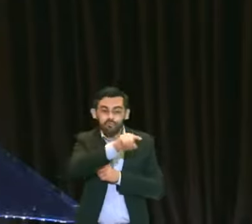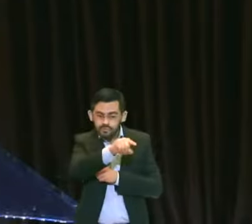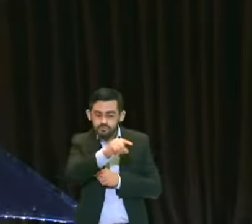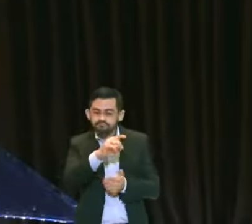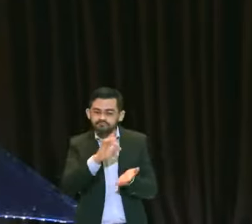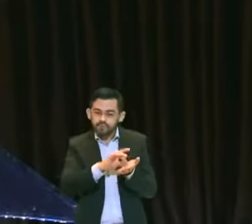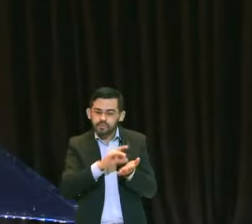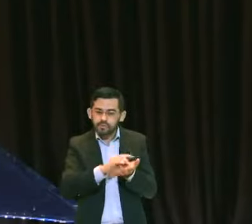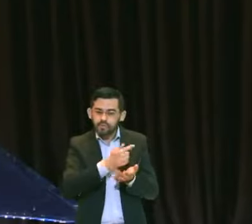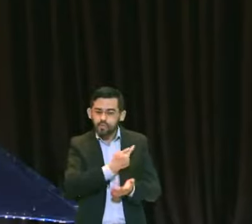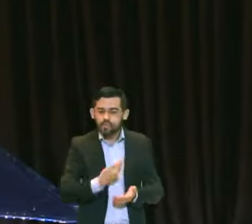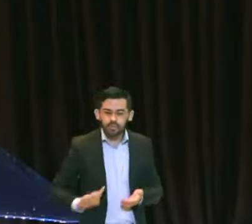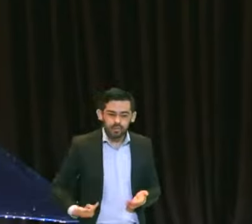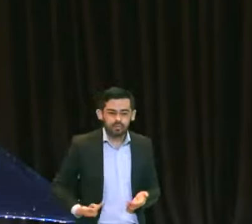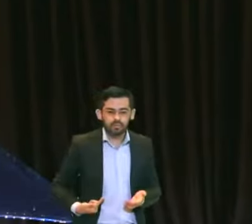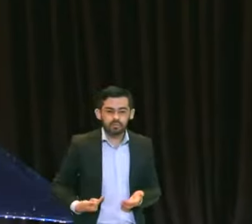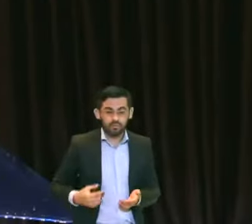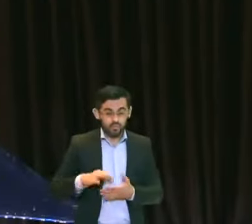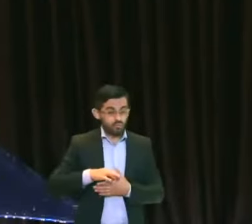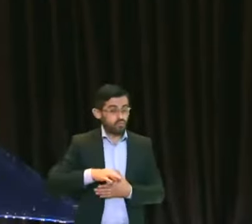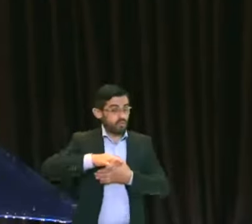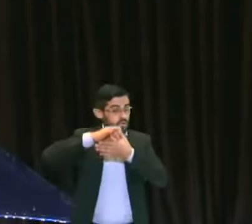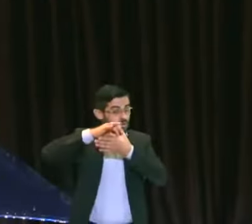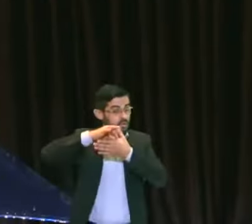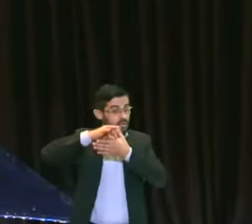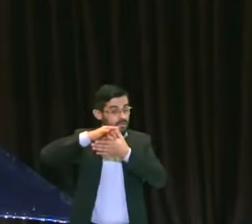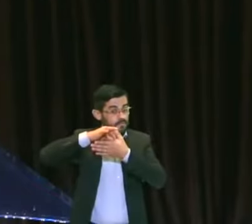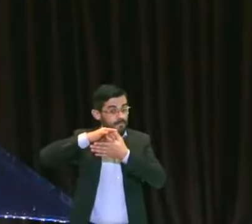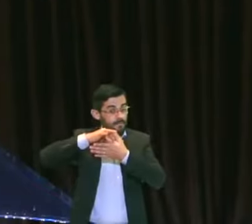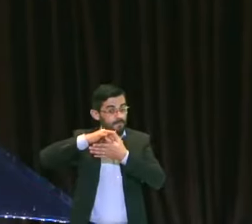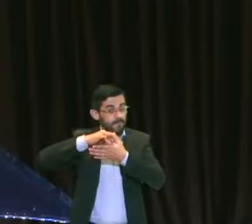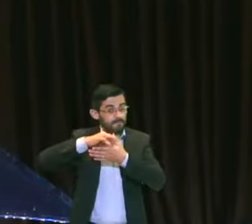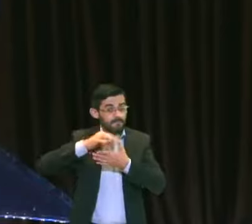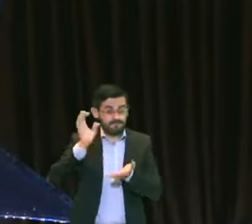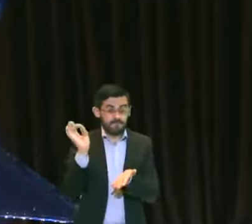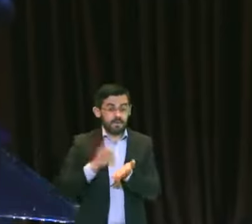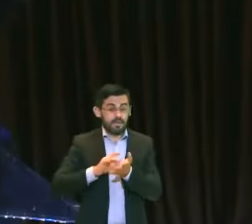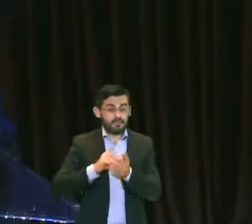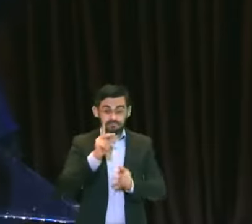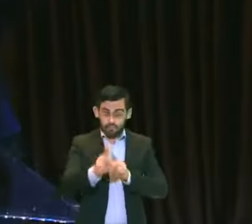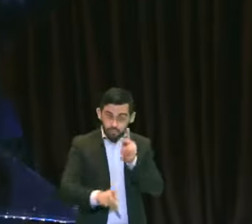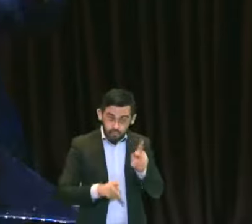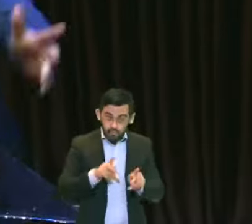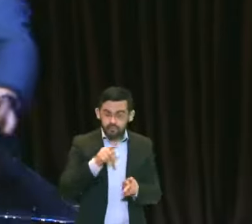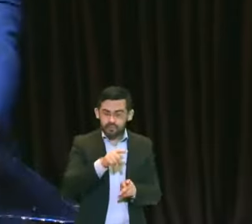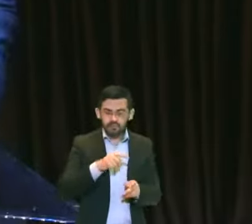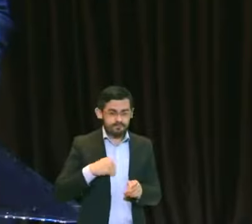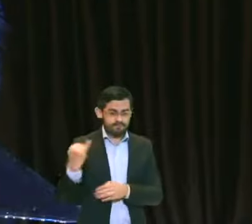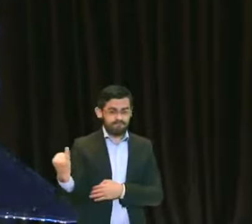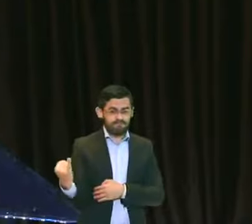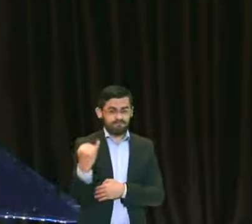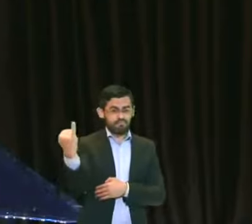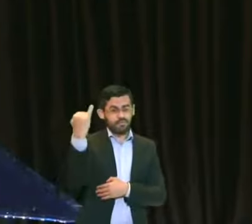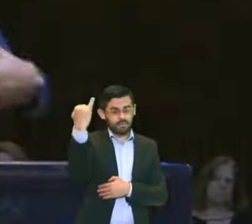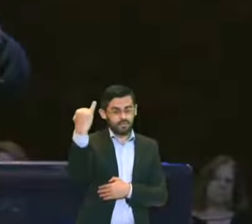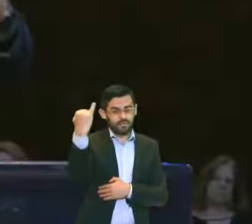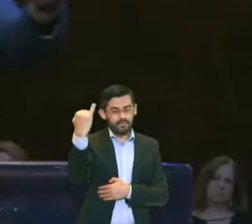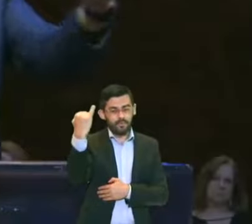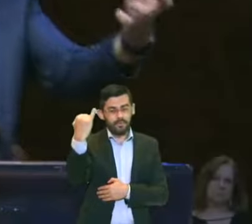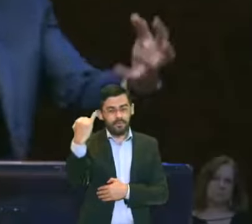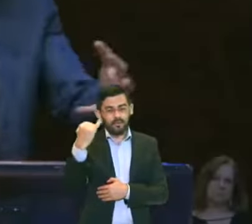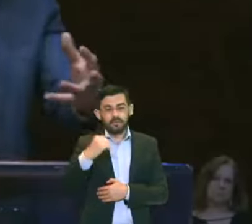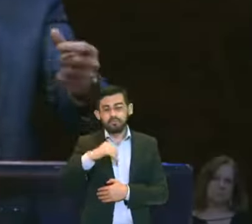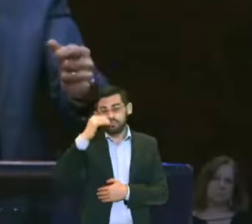um governador. Você vai ser uma autoridade. Você vai ser alguém importante. É isso